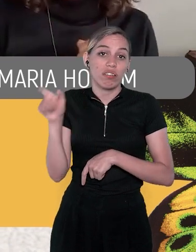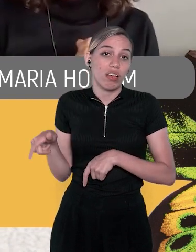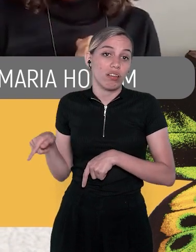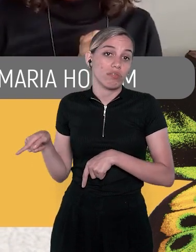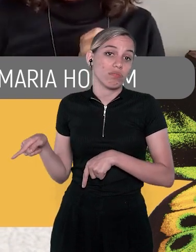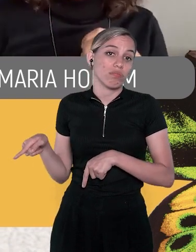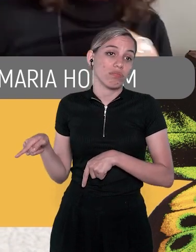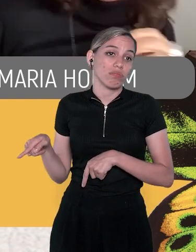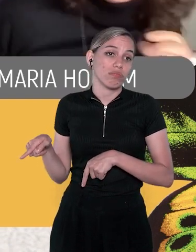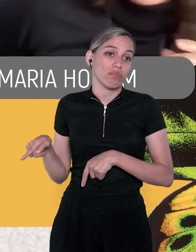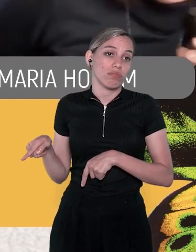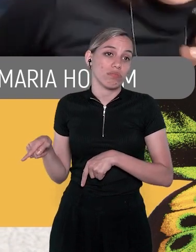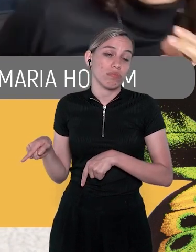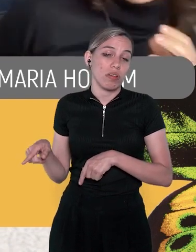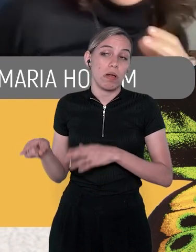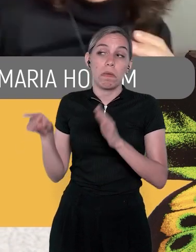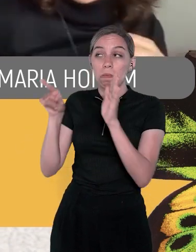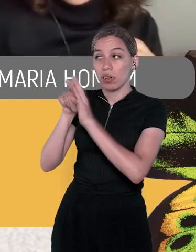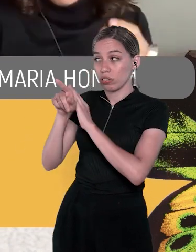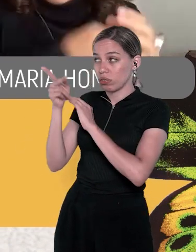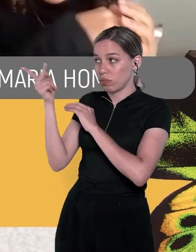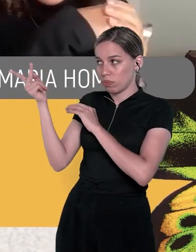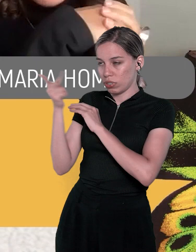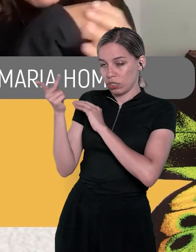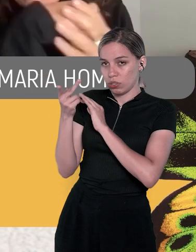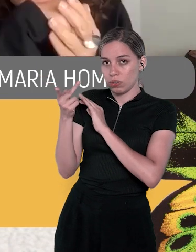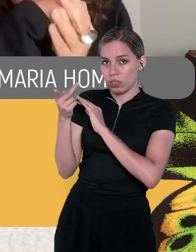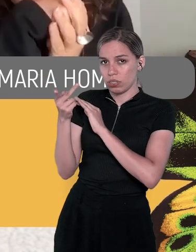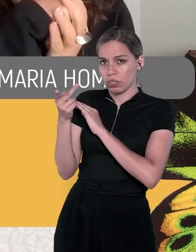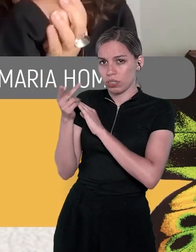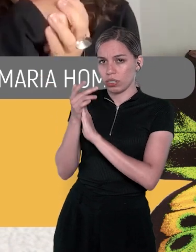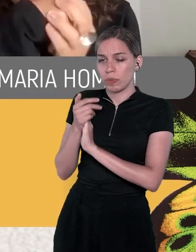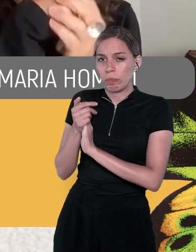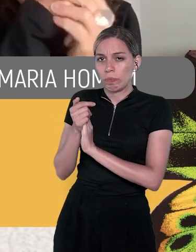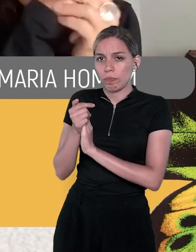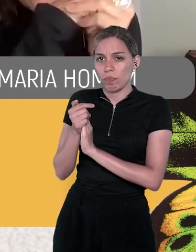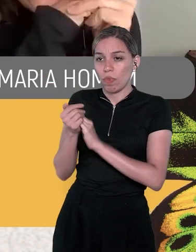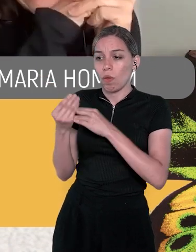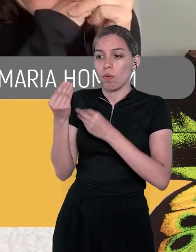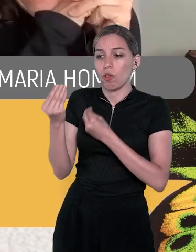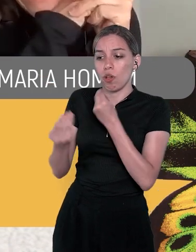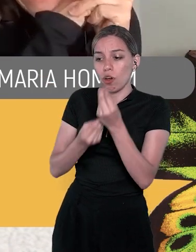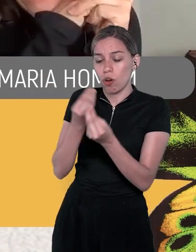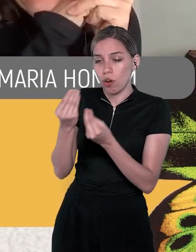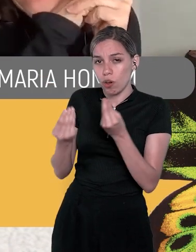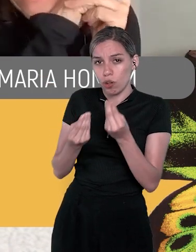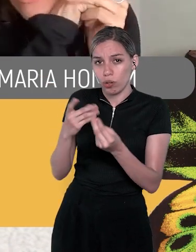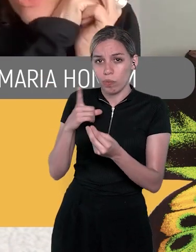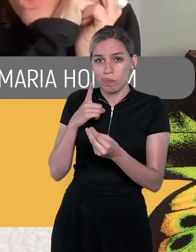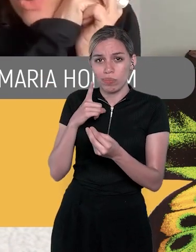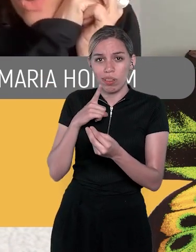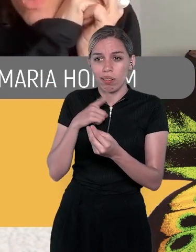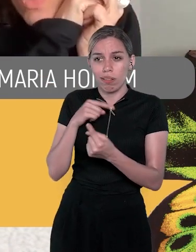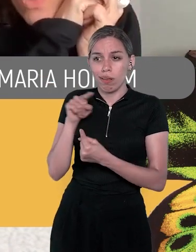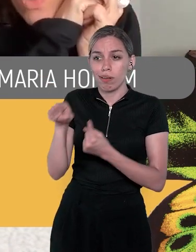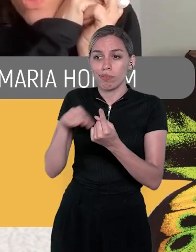aí, Afonso, Sérgio, e Afonso, como a gente vai chegar